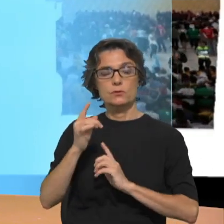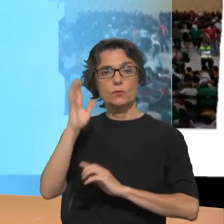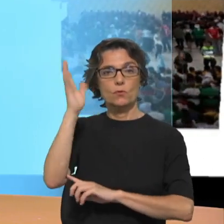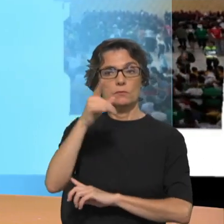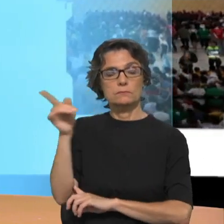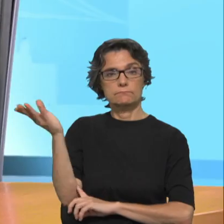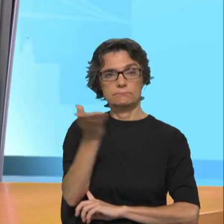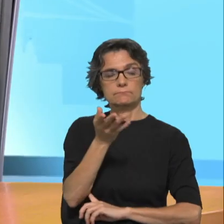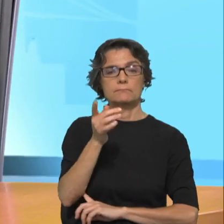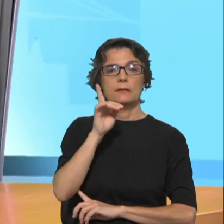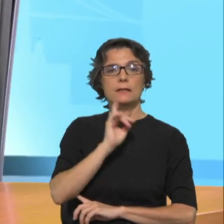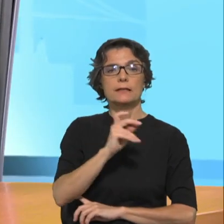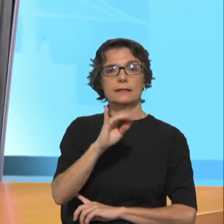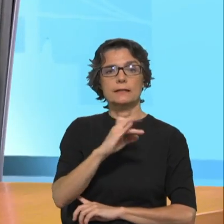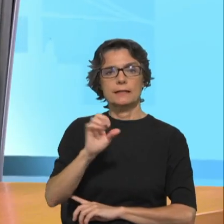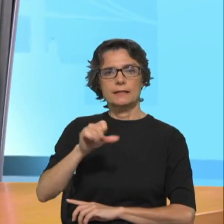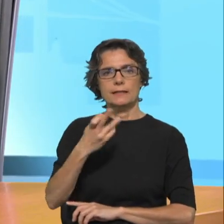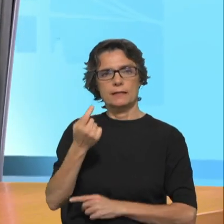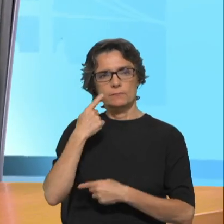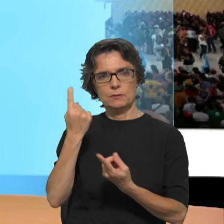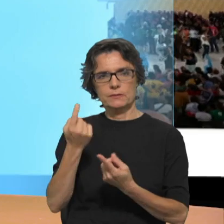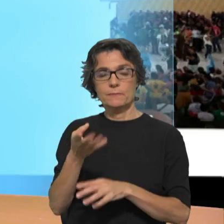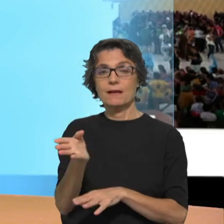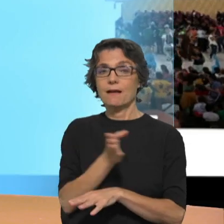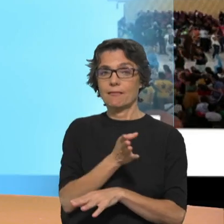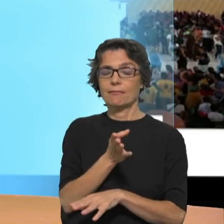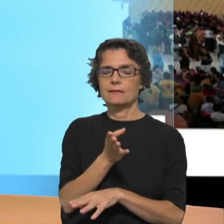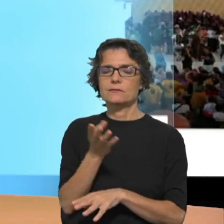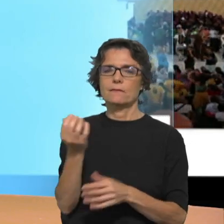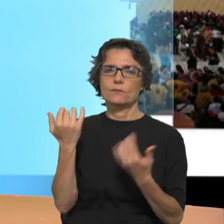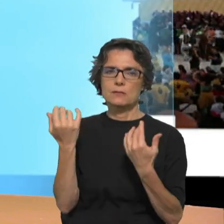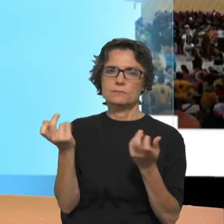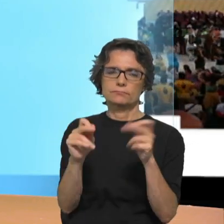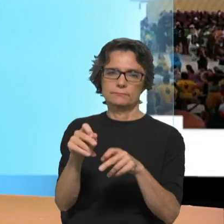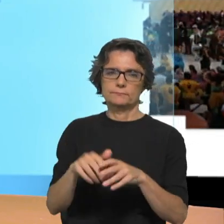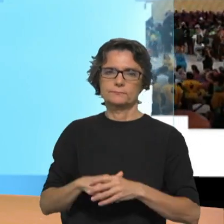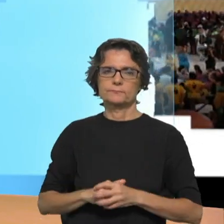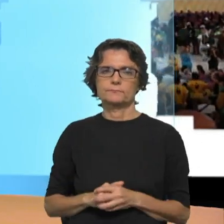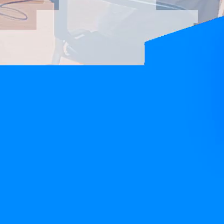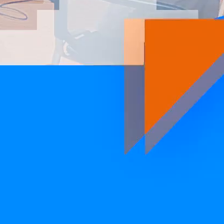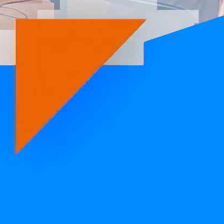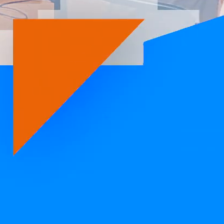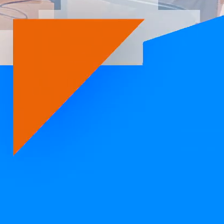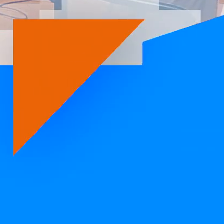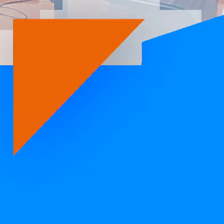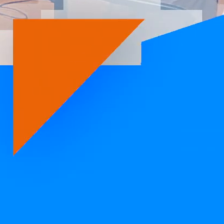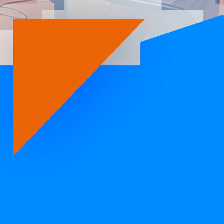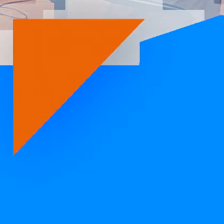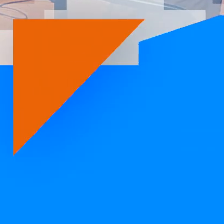Irene Guia, que está hoje connosco. Primeiro queremos destacar outras notícias que marcam a atualidade.